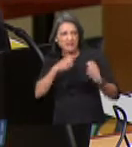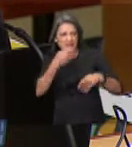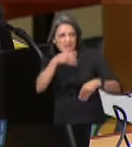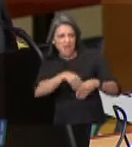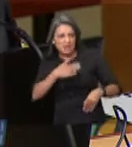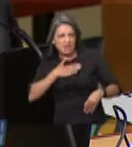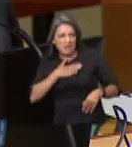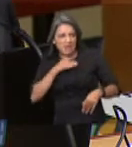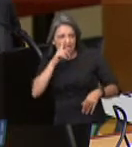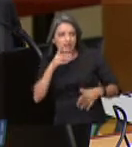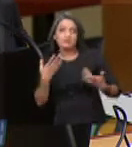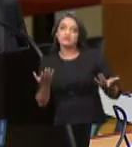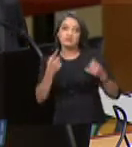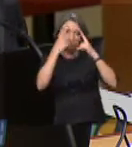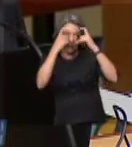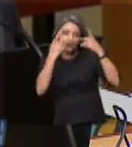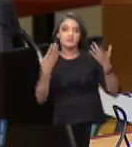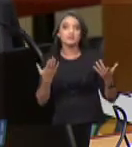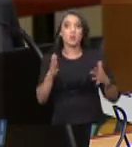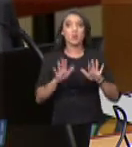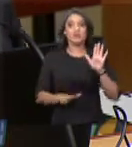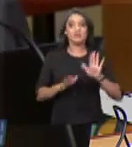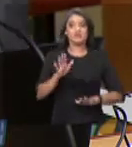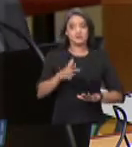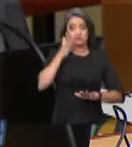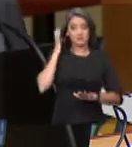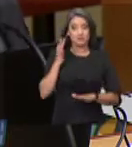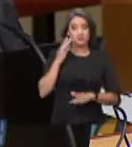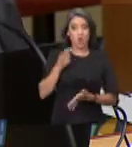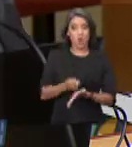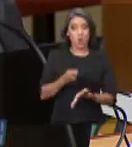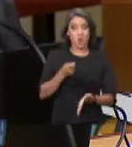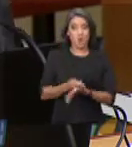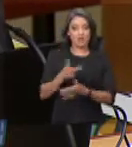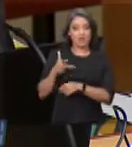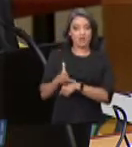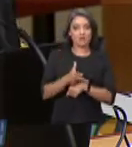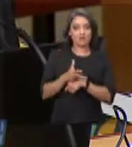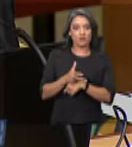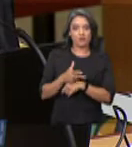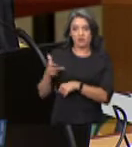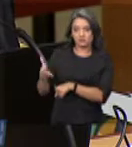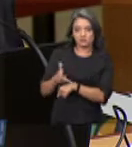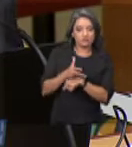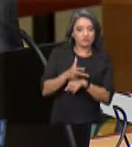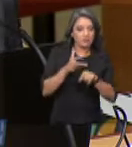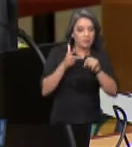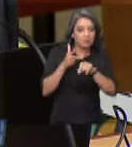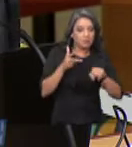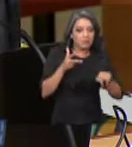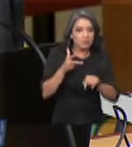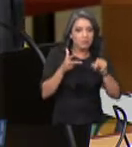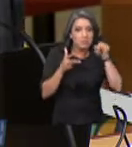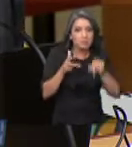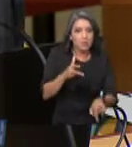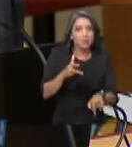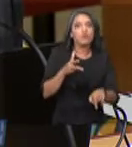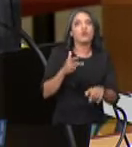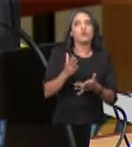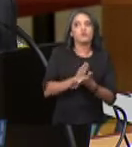o eleitor é obrigado a filmar o seu voto até o momento da confirmação é para depois